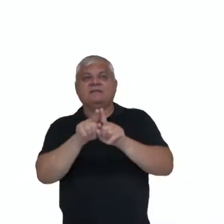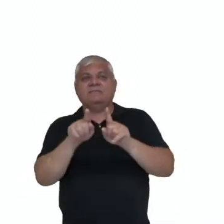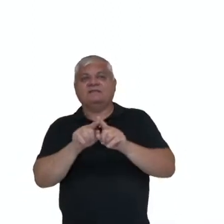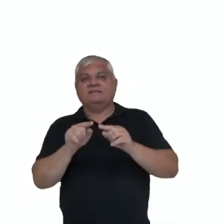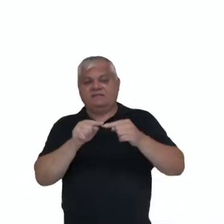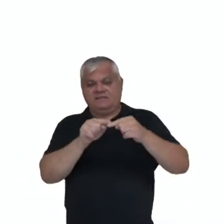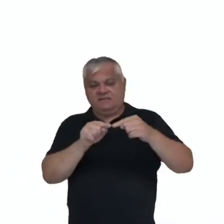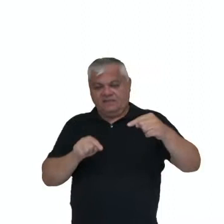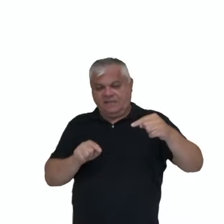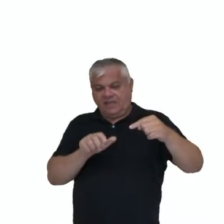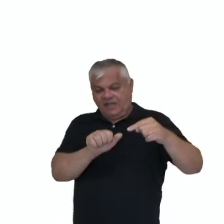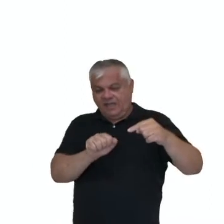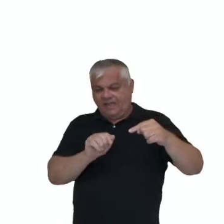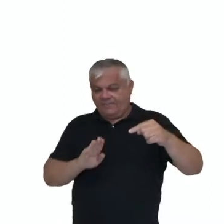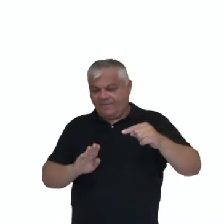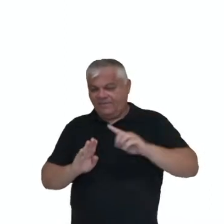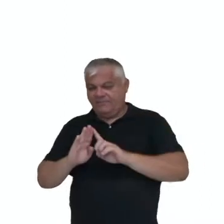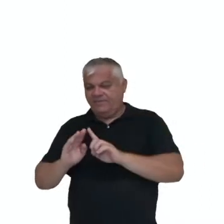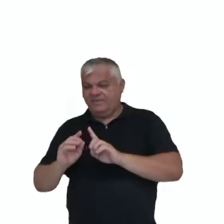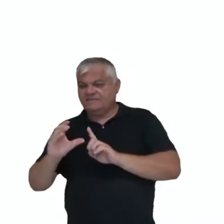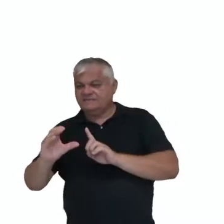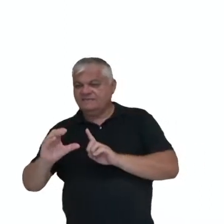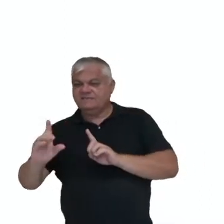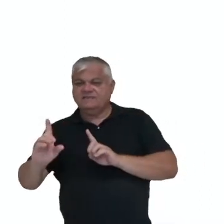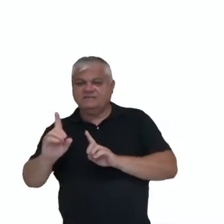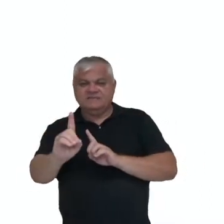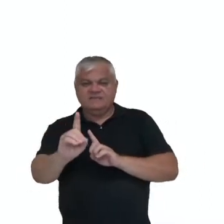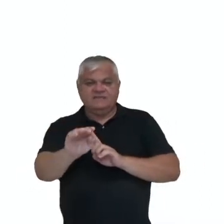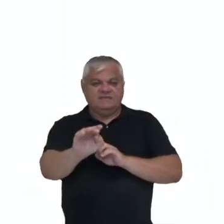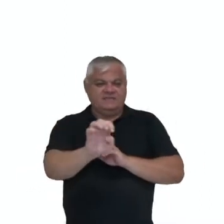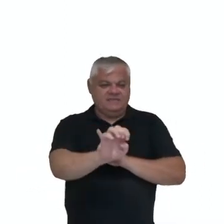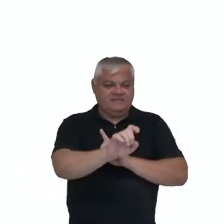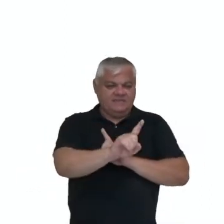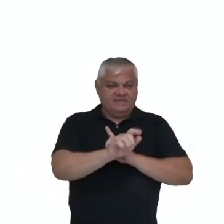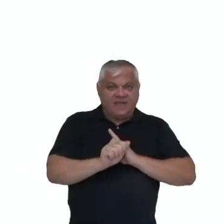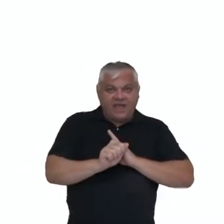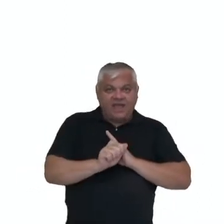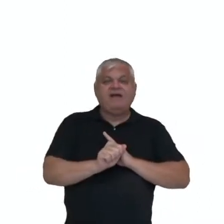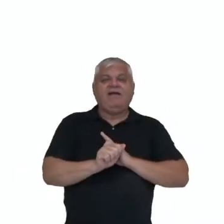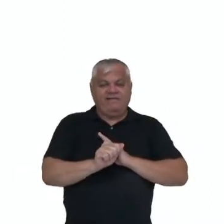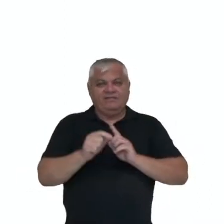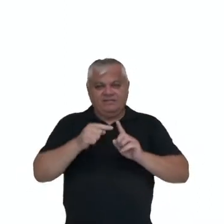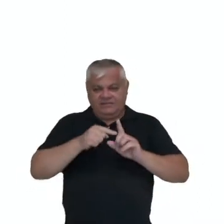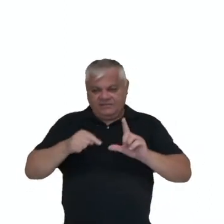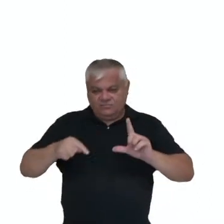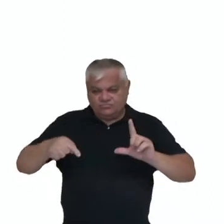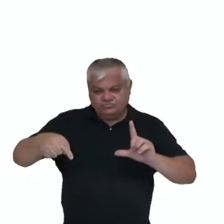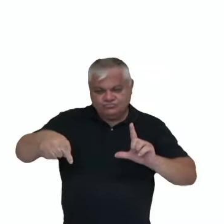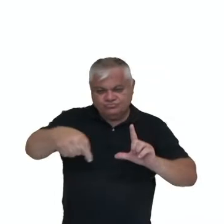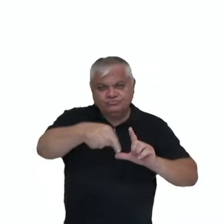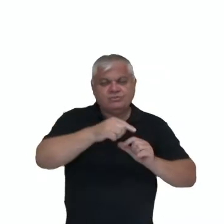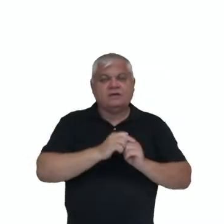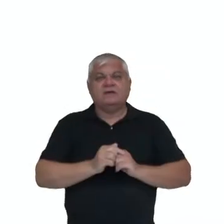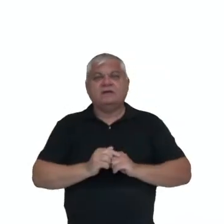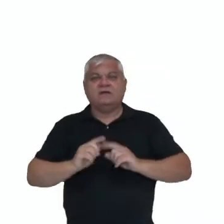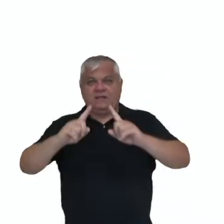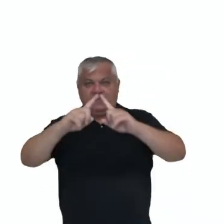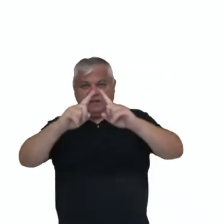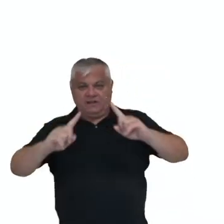tenho AB, BC, CD, DE e A. As arestas laterais vão